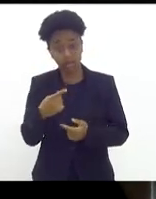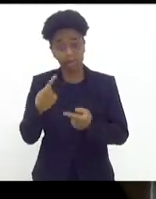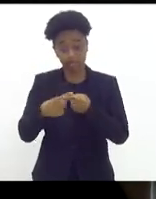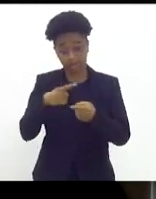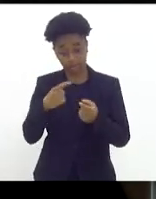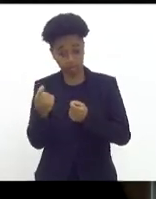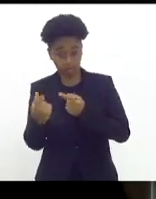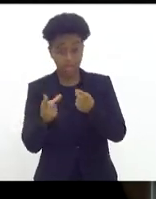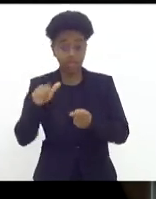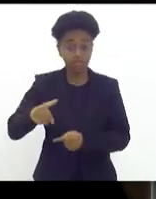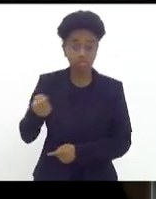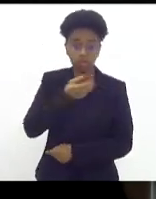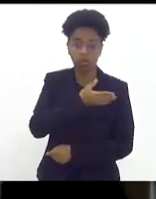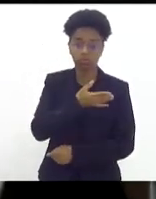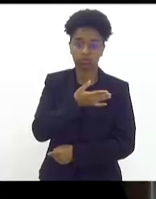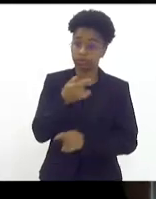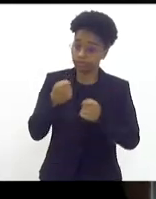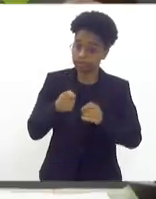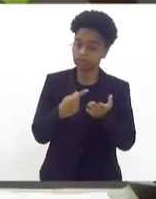são novos.